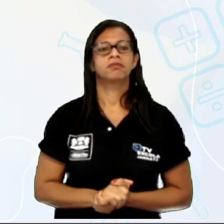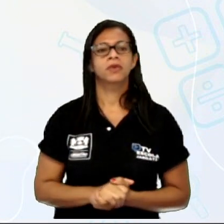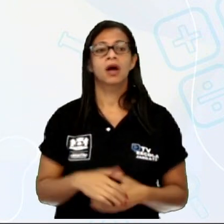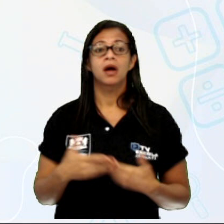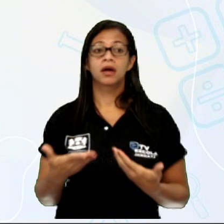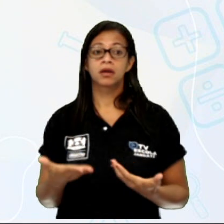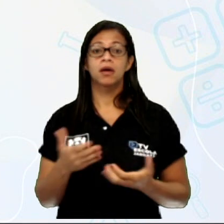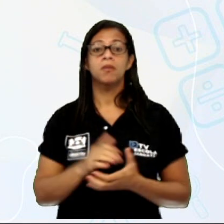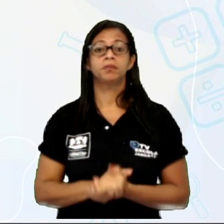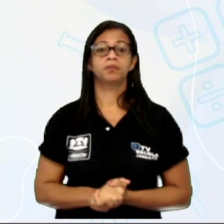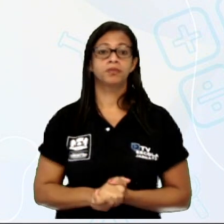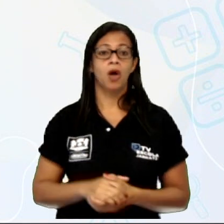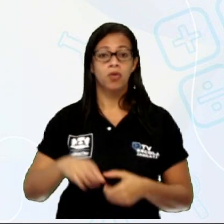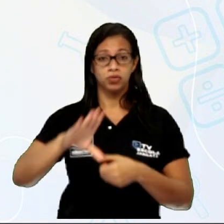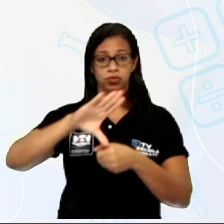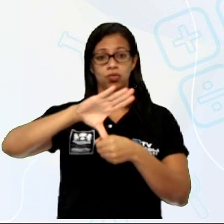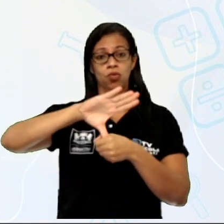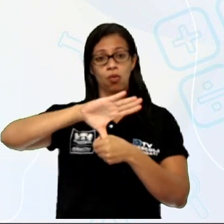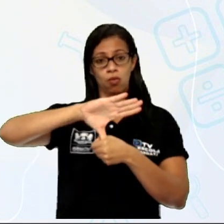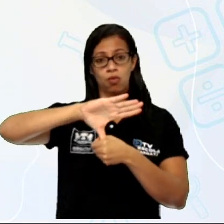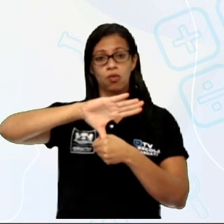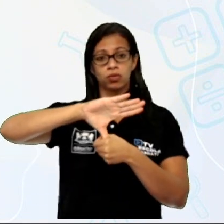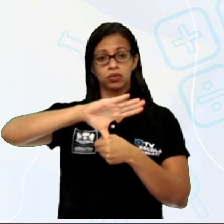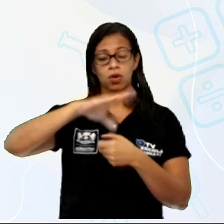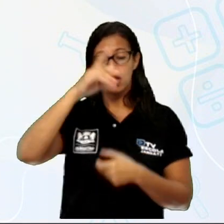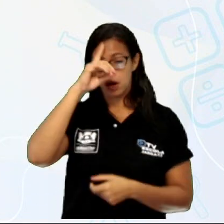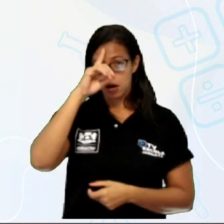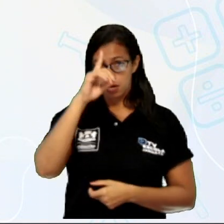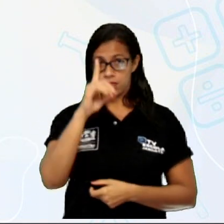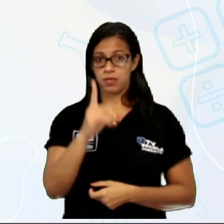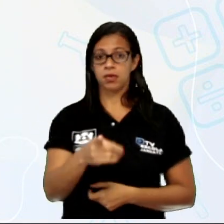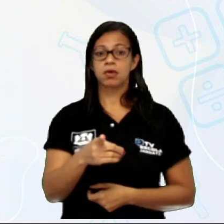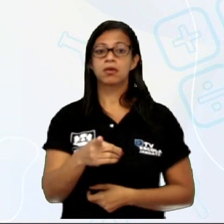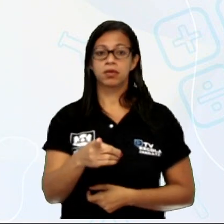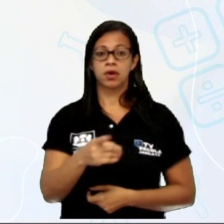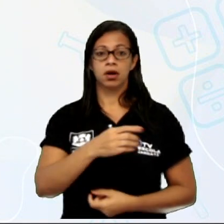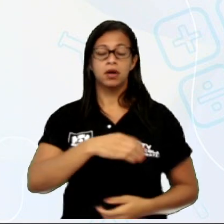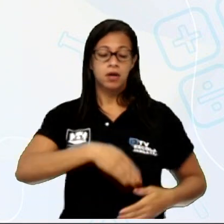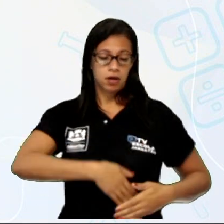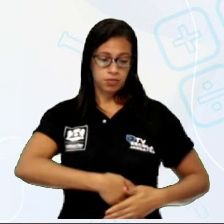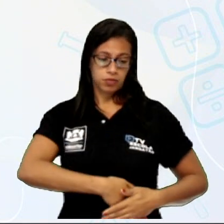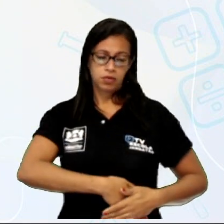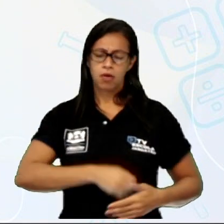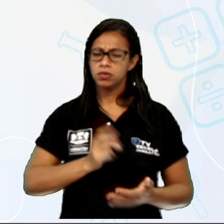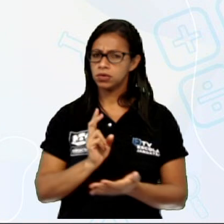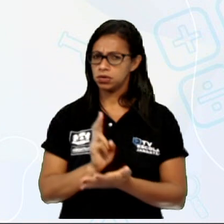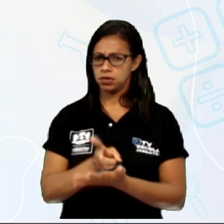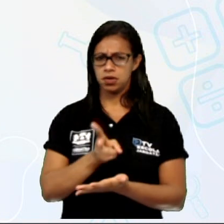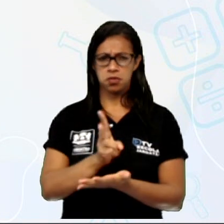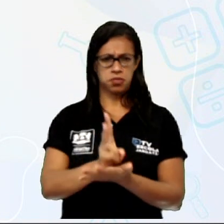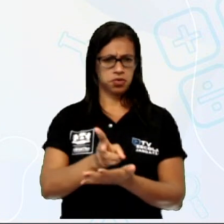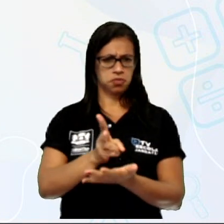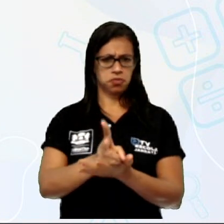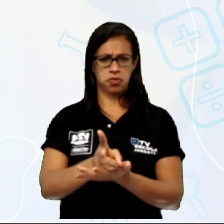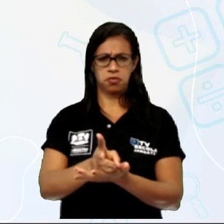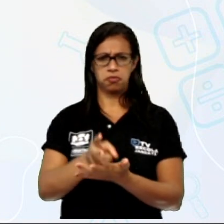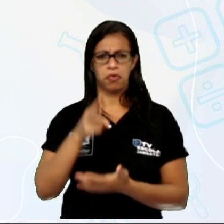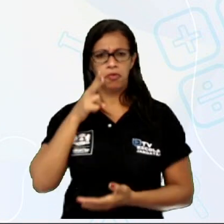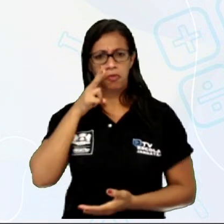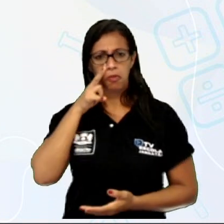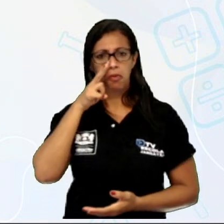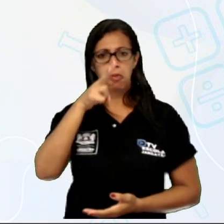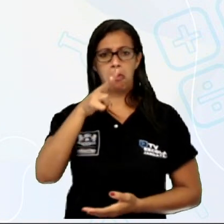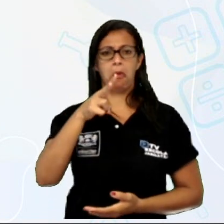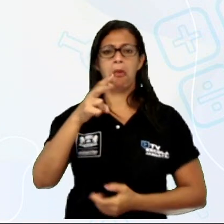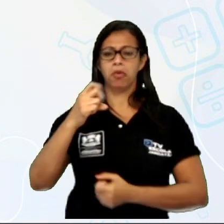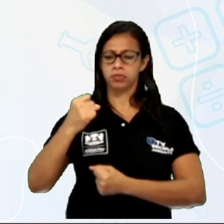mas na verdade quem mandava era Napoleão. Ele sempre foi assim, né? Sempre foi grandioso, sempre foi, passava